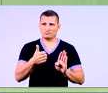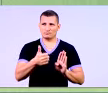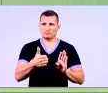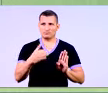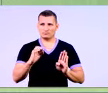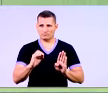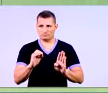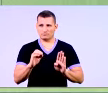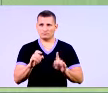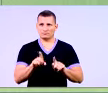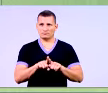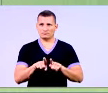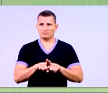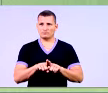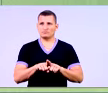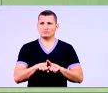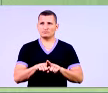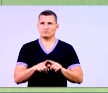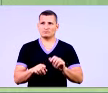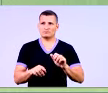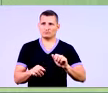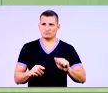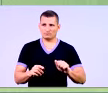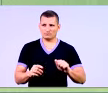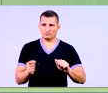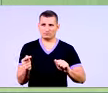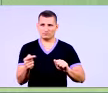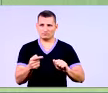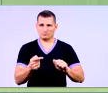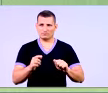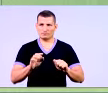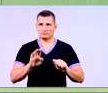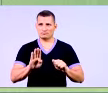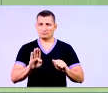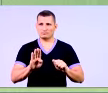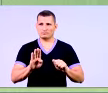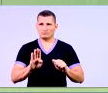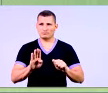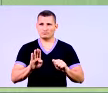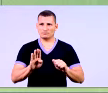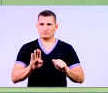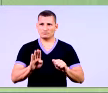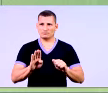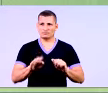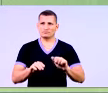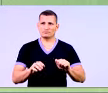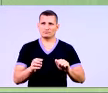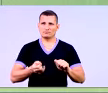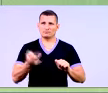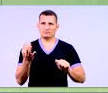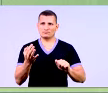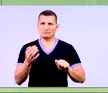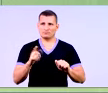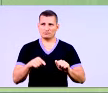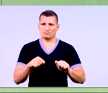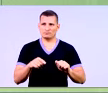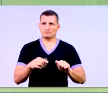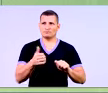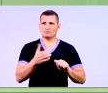também eo a recebe b o'hara quanto 10